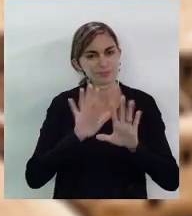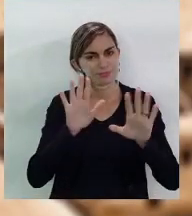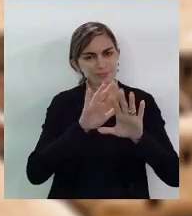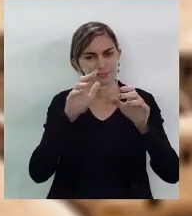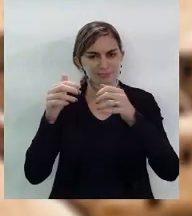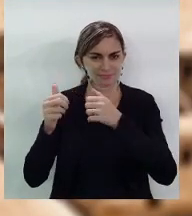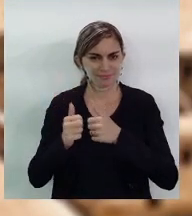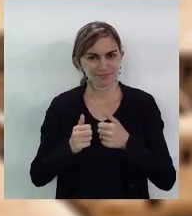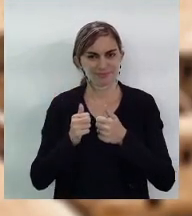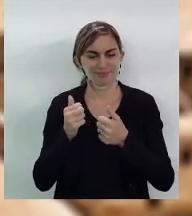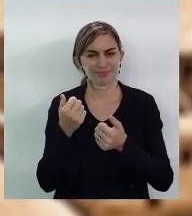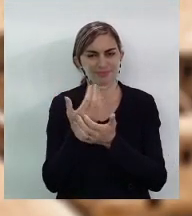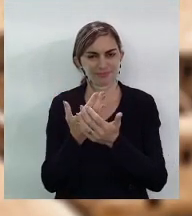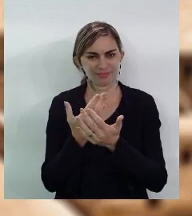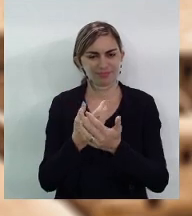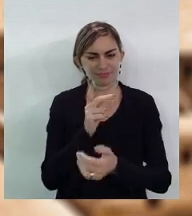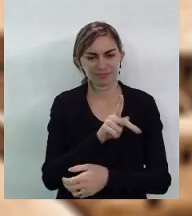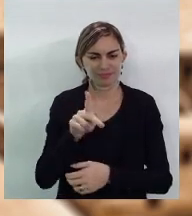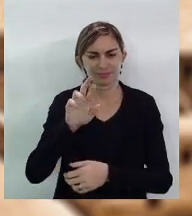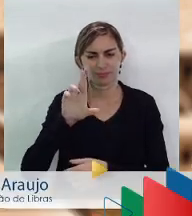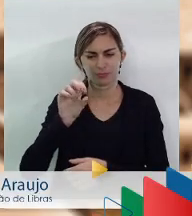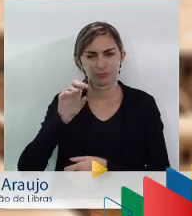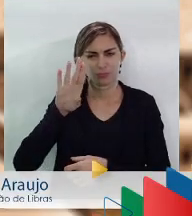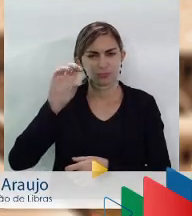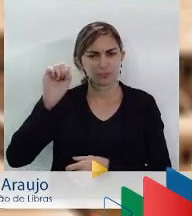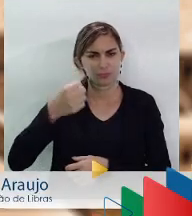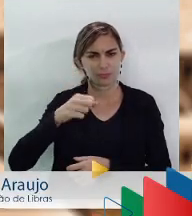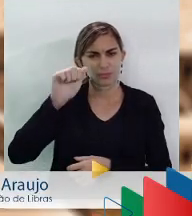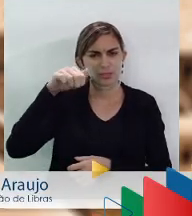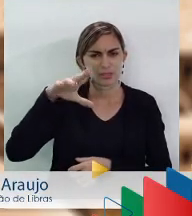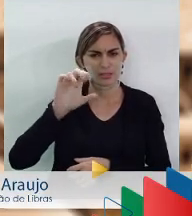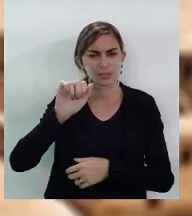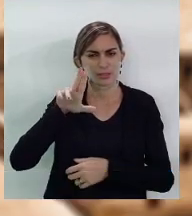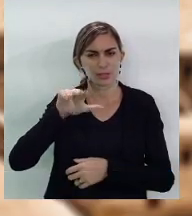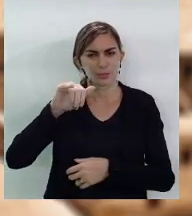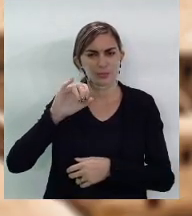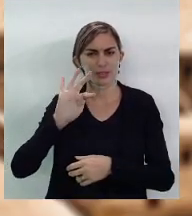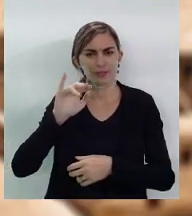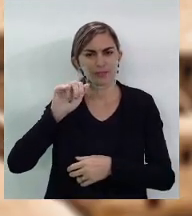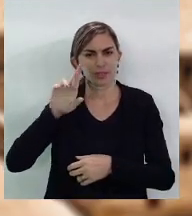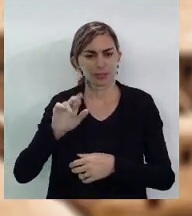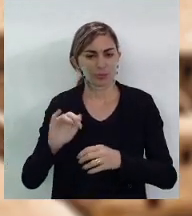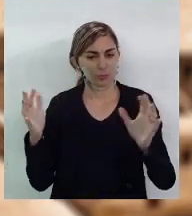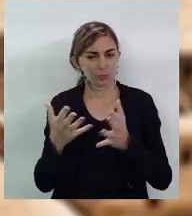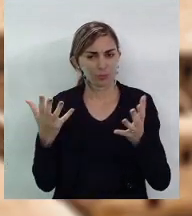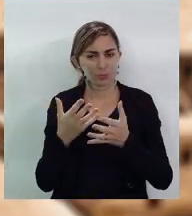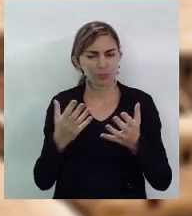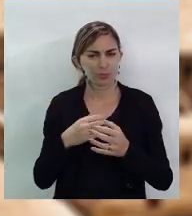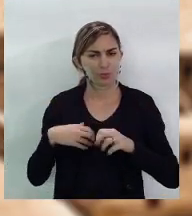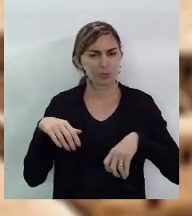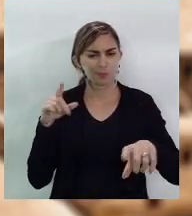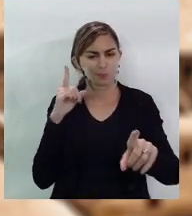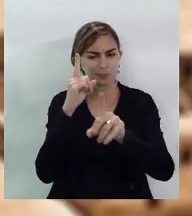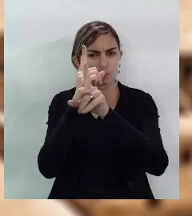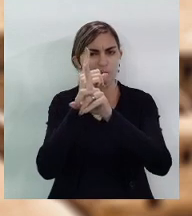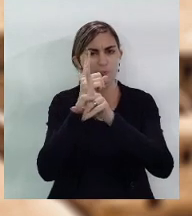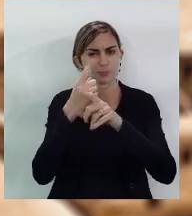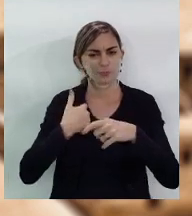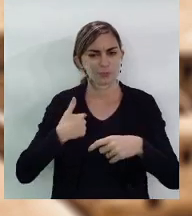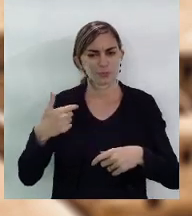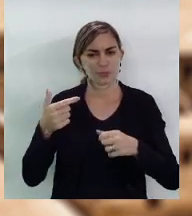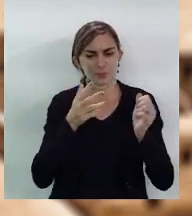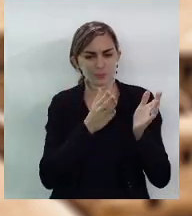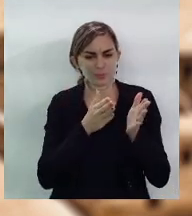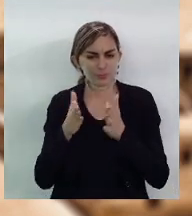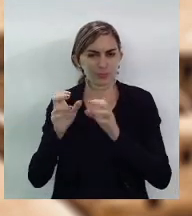Olá, estudantes! Eu sou o professor Robson Anselmo Tavares e hoje nós temos mais um encontro da nossa